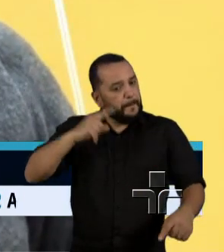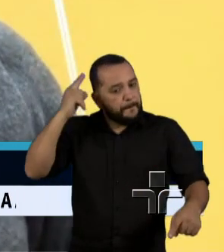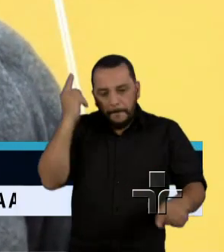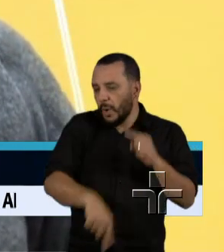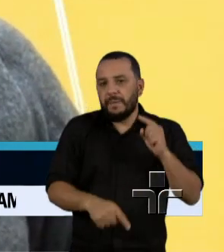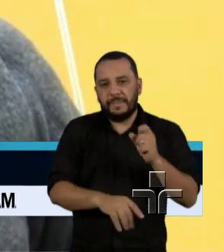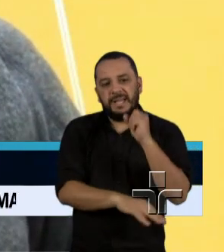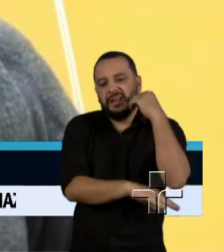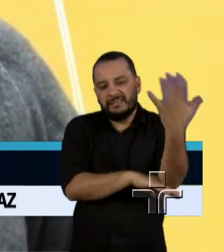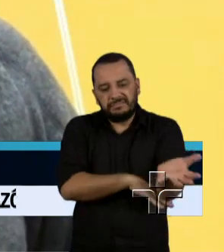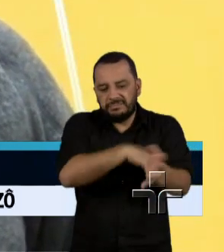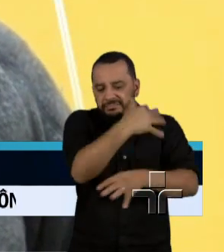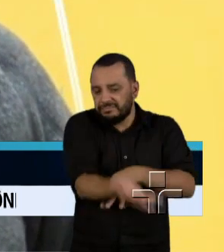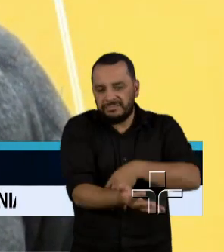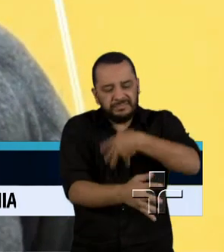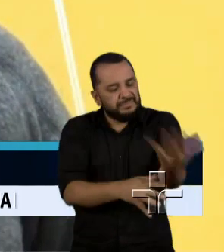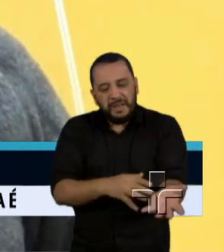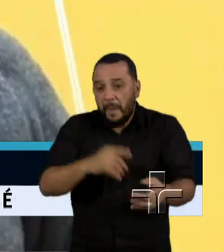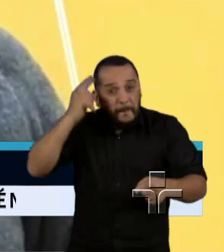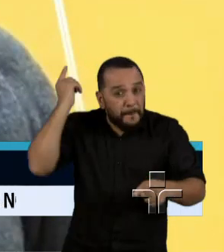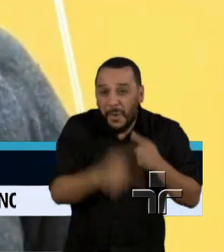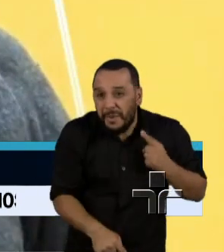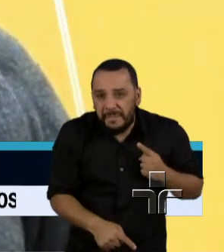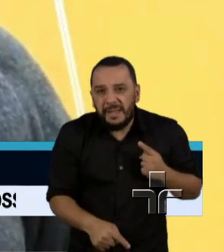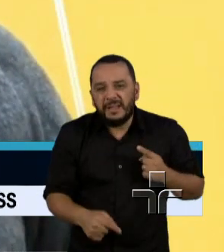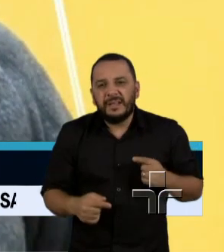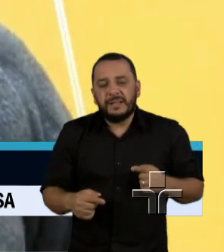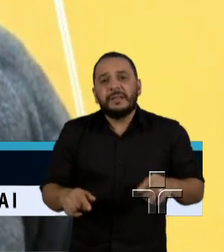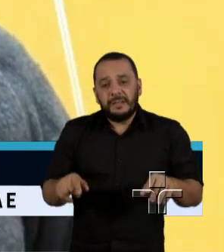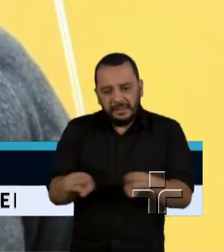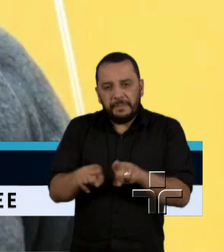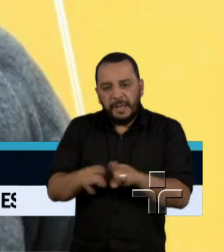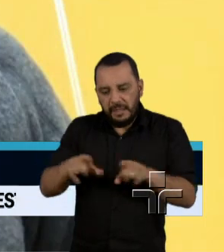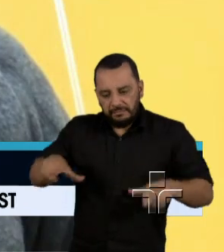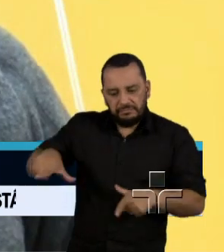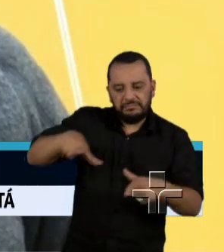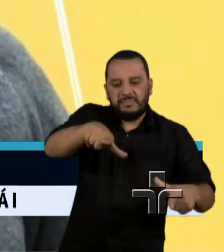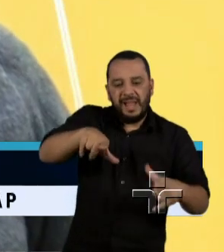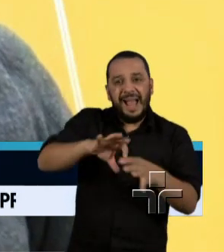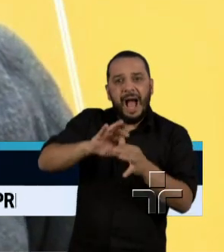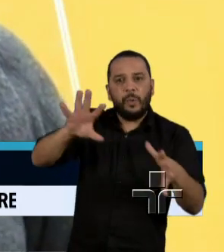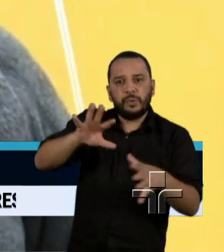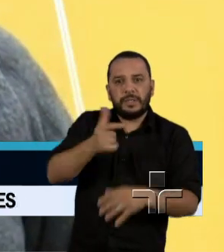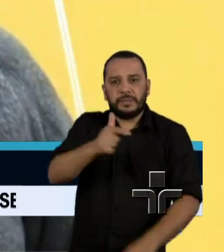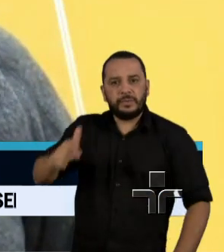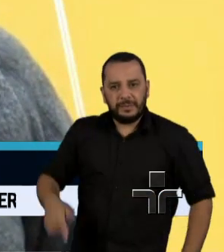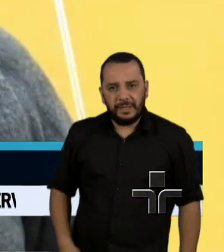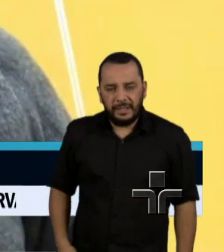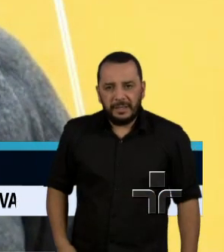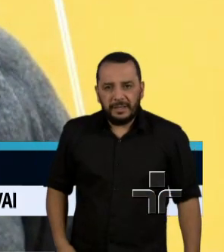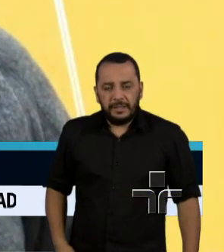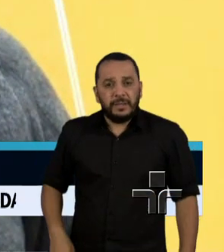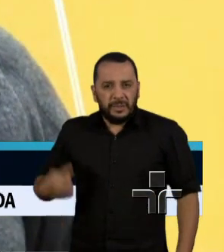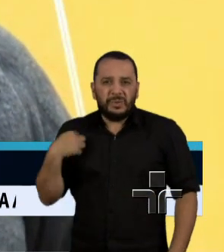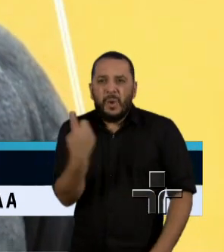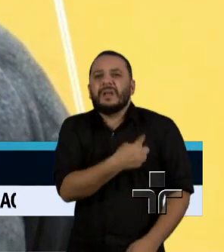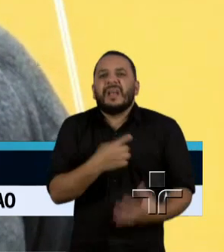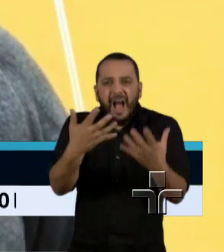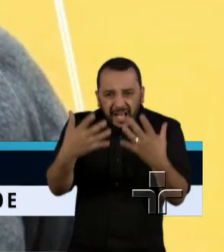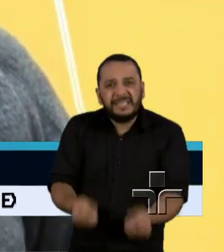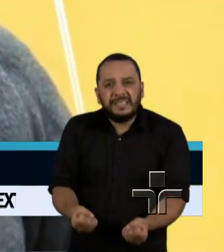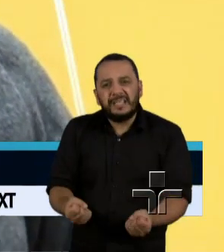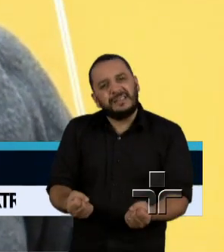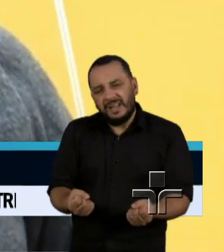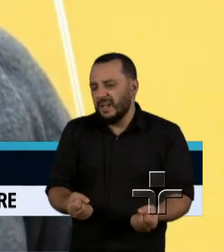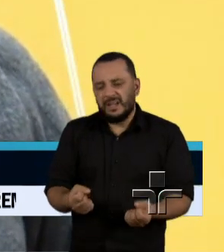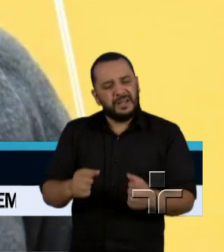em áreas que não podem ser, que não têm autorização. Então, a gente não pode tolerar atividade ilegal no Brasil,